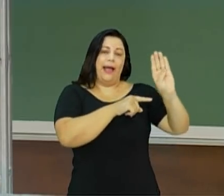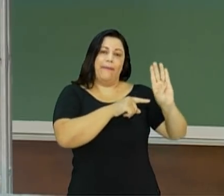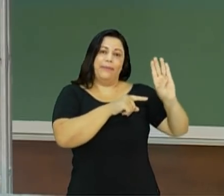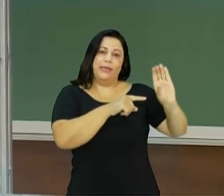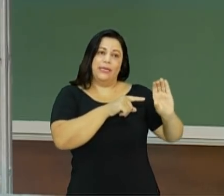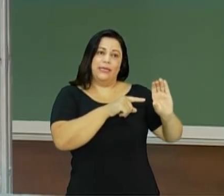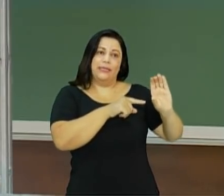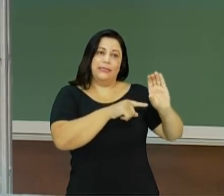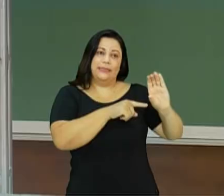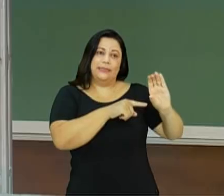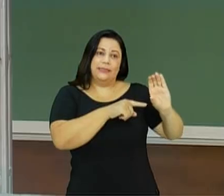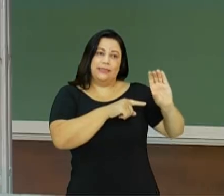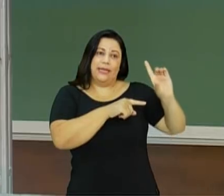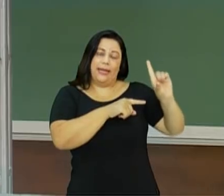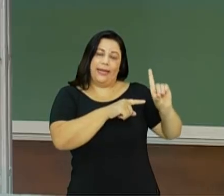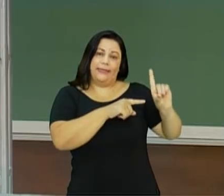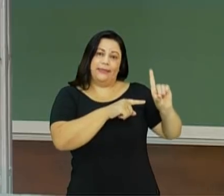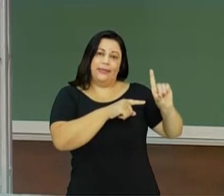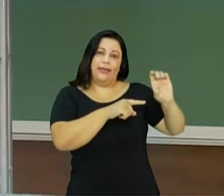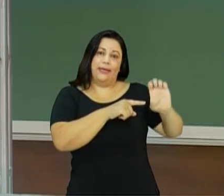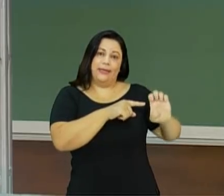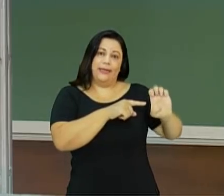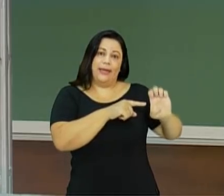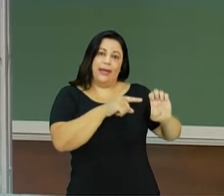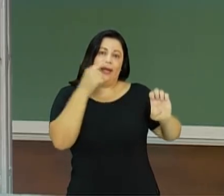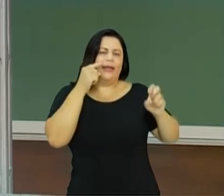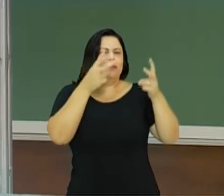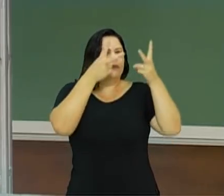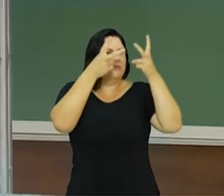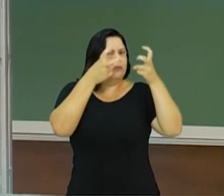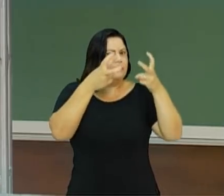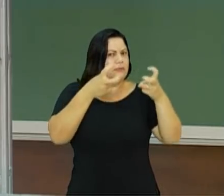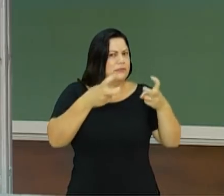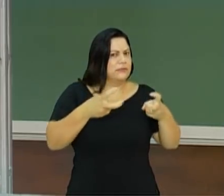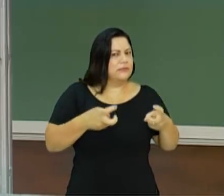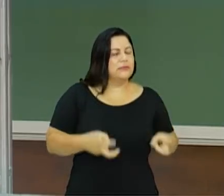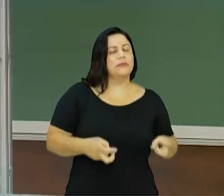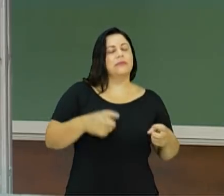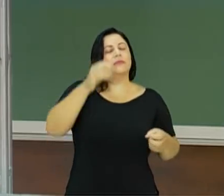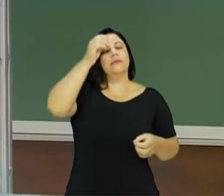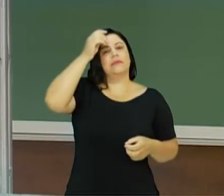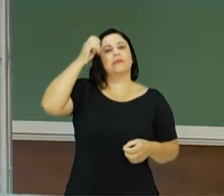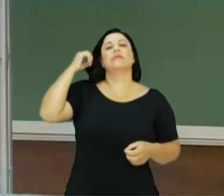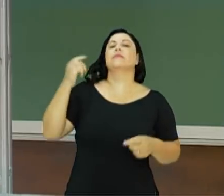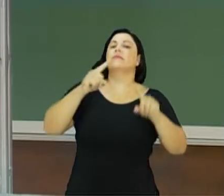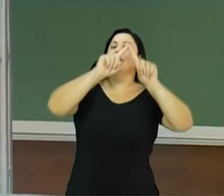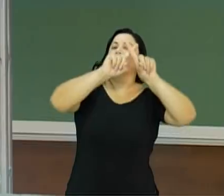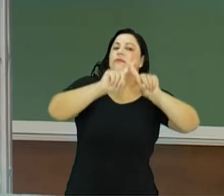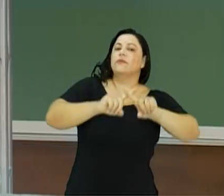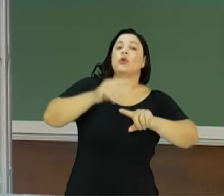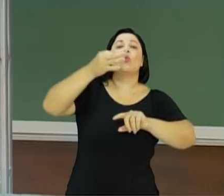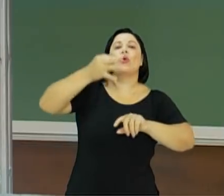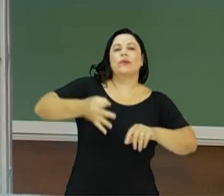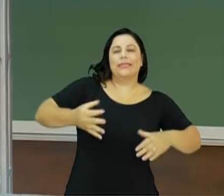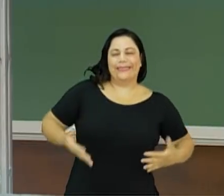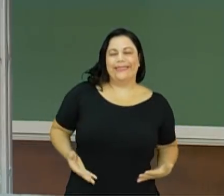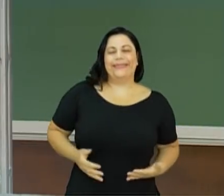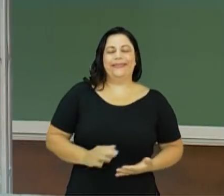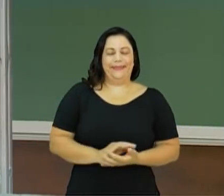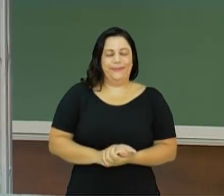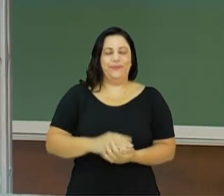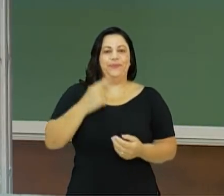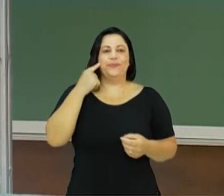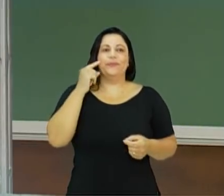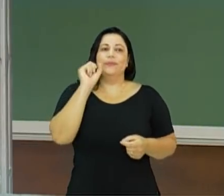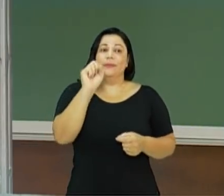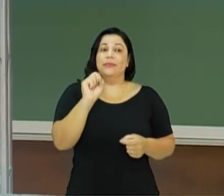Se você achou que é apenas a 1 e a 2, você vai marcar a letra C. Se for